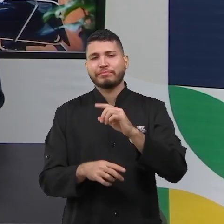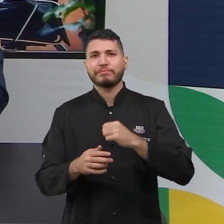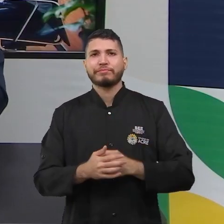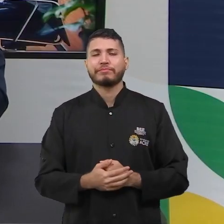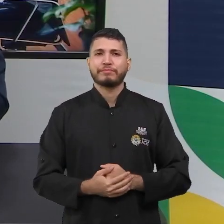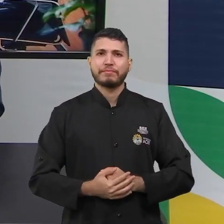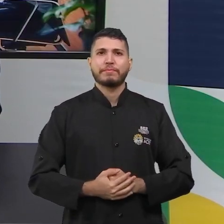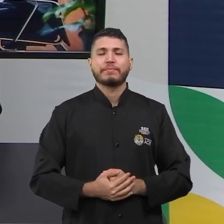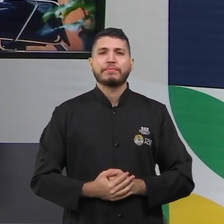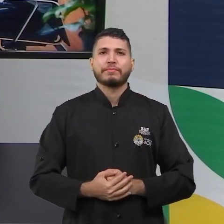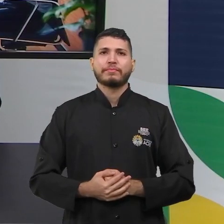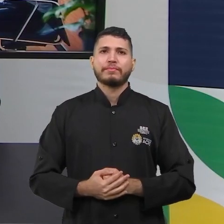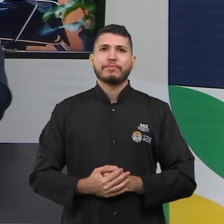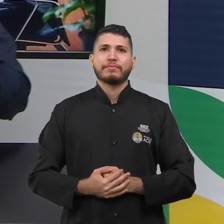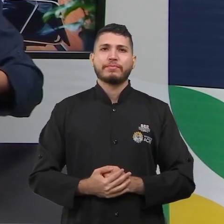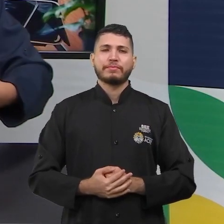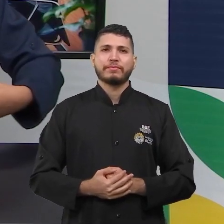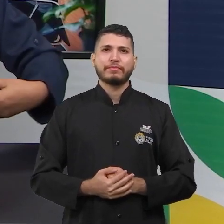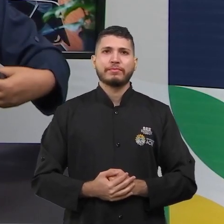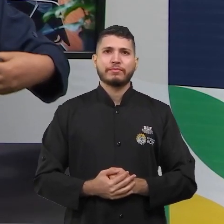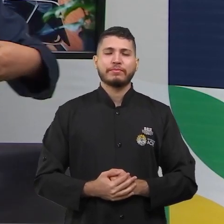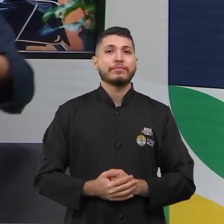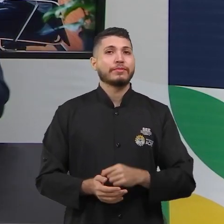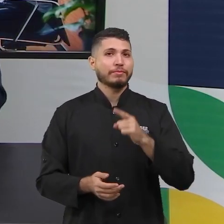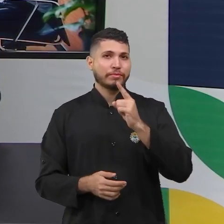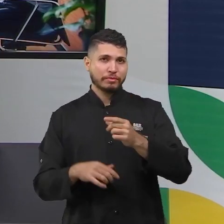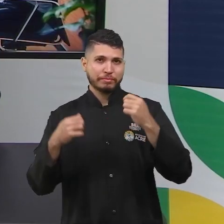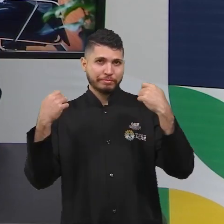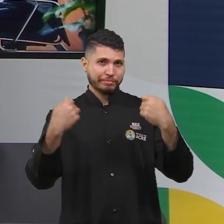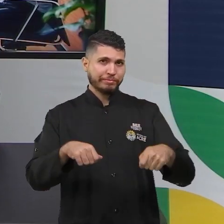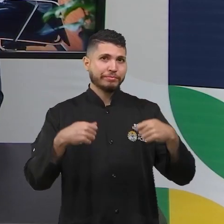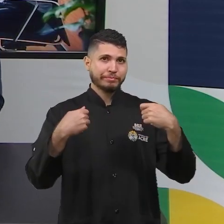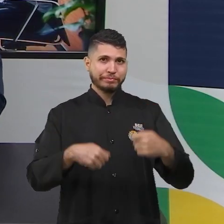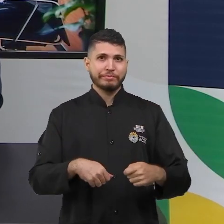da adaptabilidade e você precisa